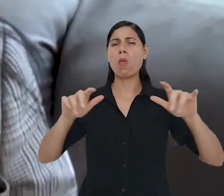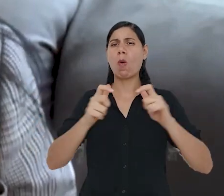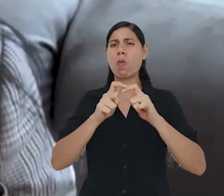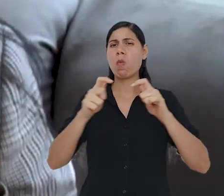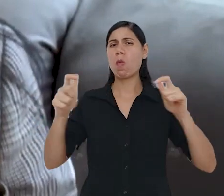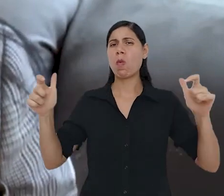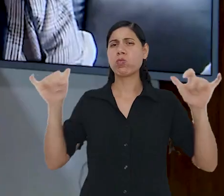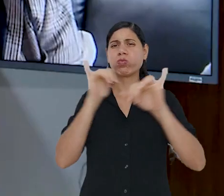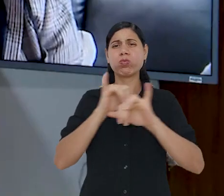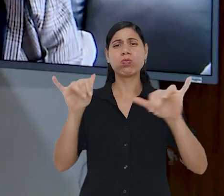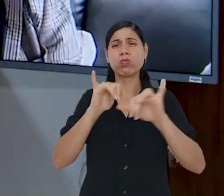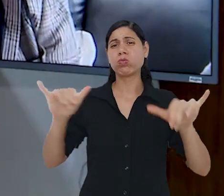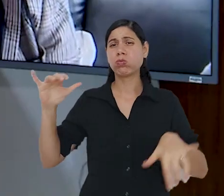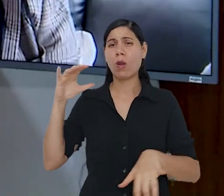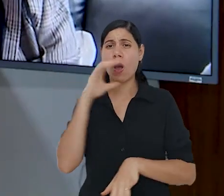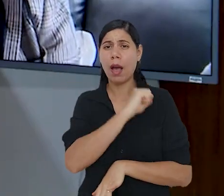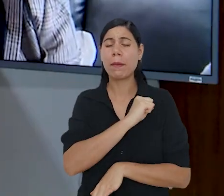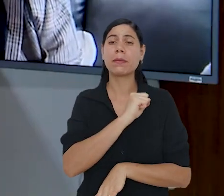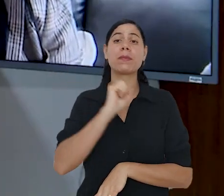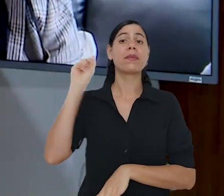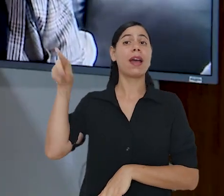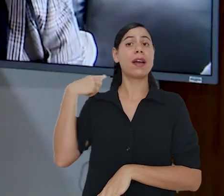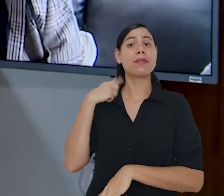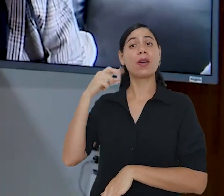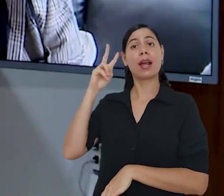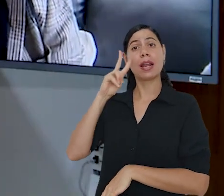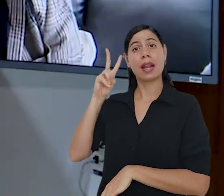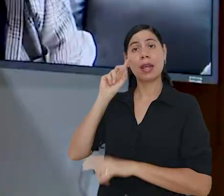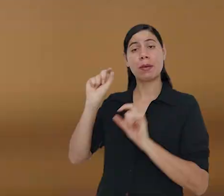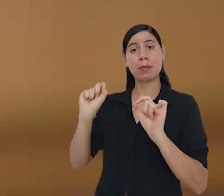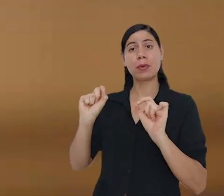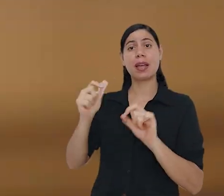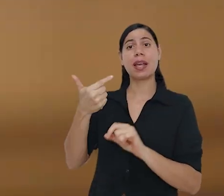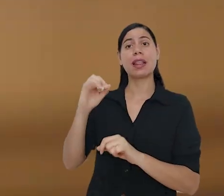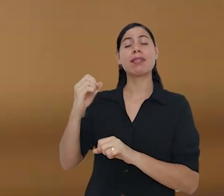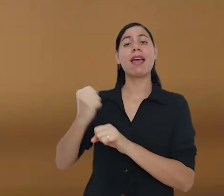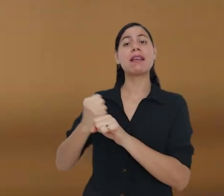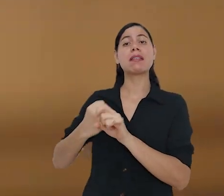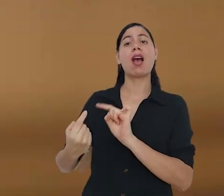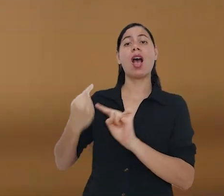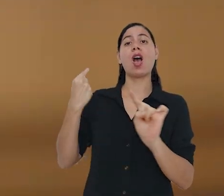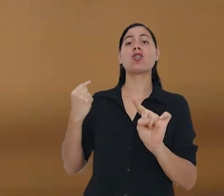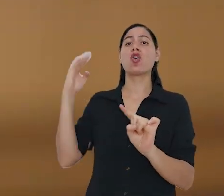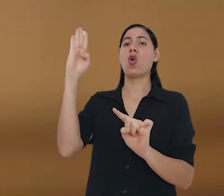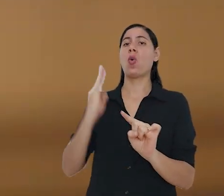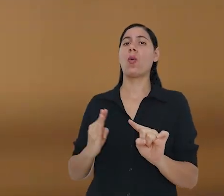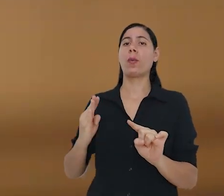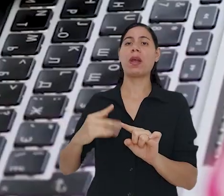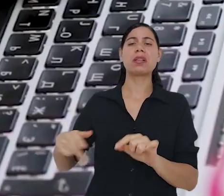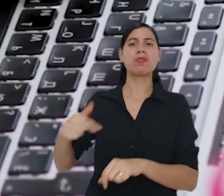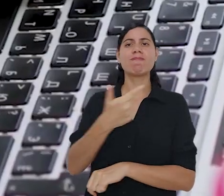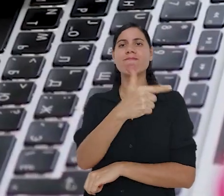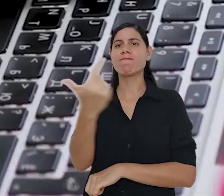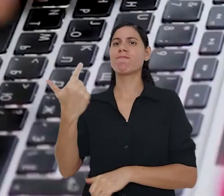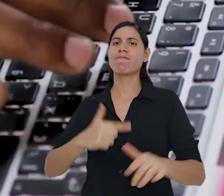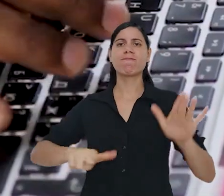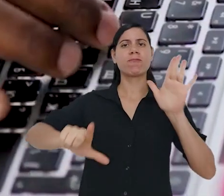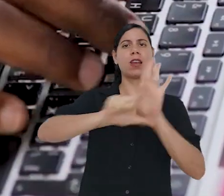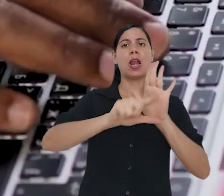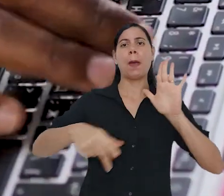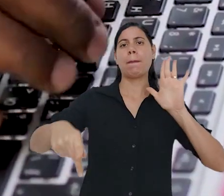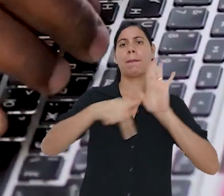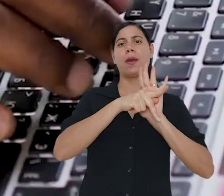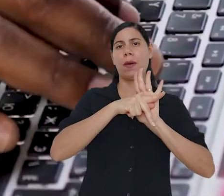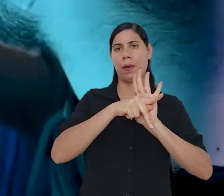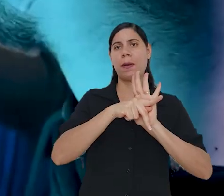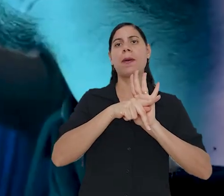muito rápida. A advogada lembra que há 10 anos o país não dispunha de legislações